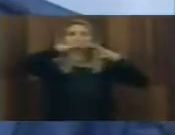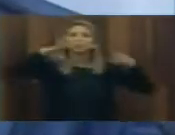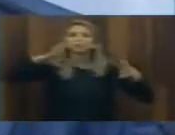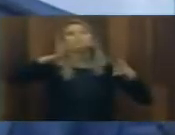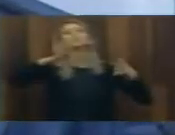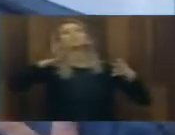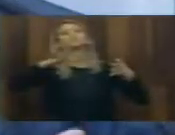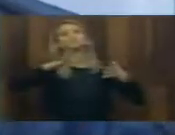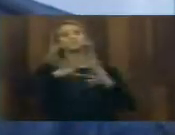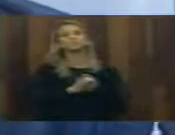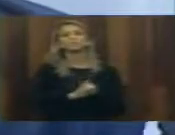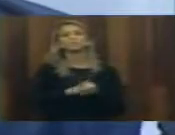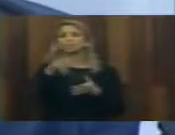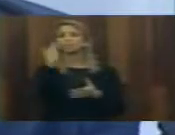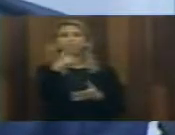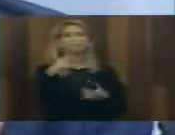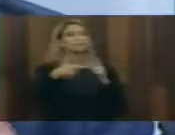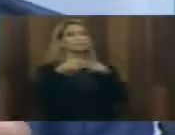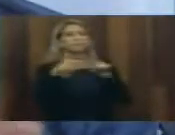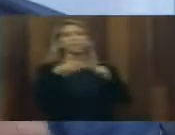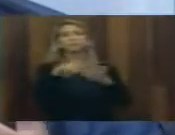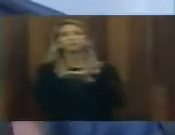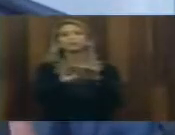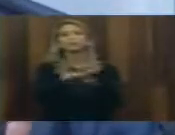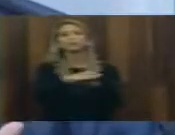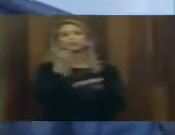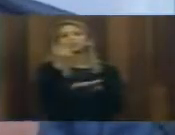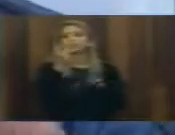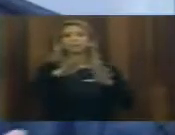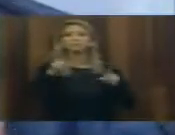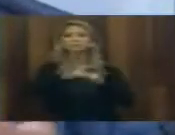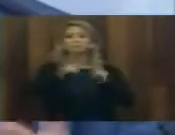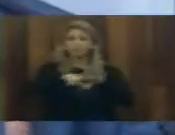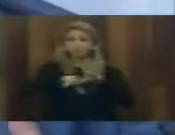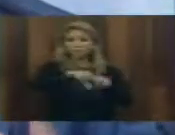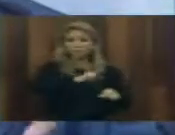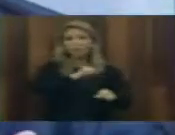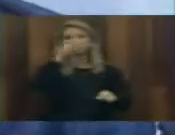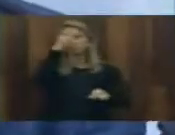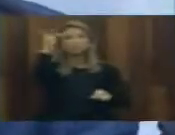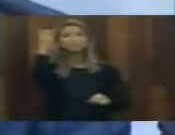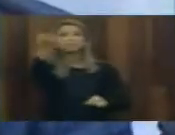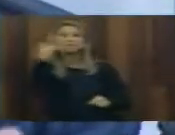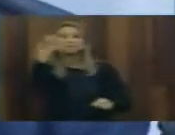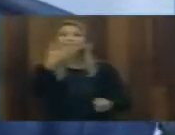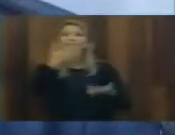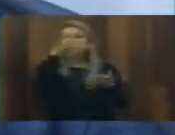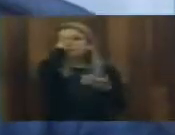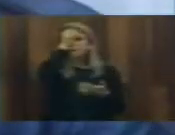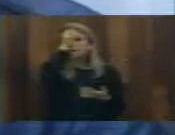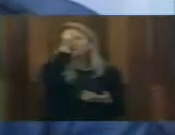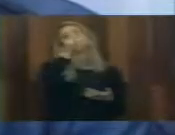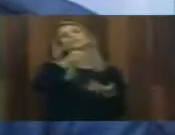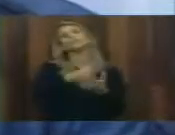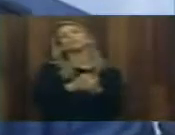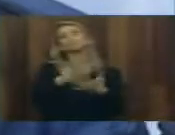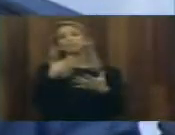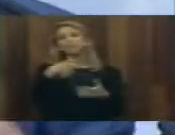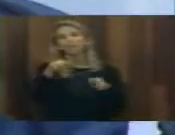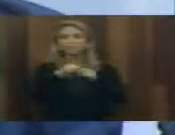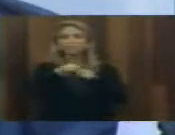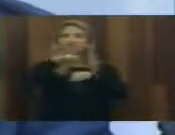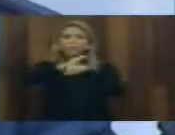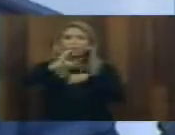nenhum gasto a mais, para poder não só formar o servidor, mas todas as pessoas que queiram aprender mais com o Legislativo,